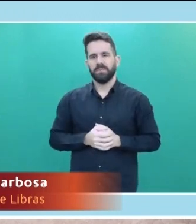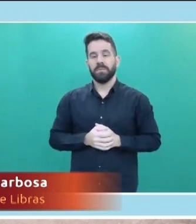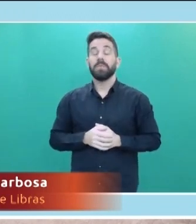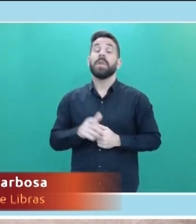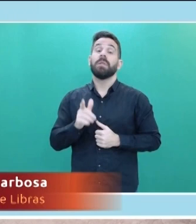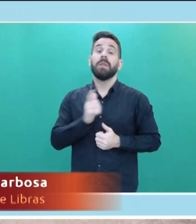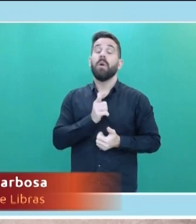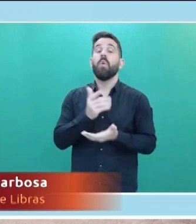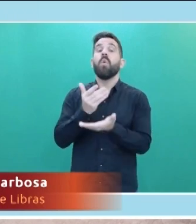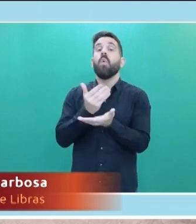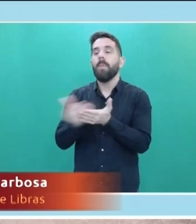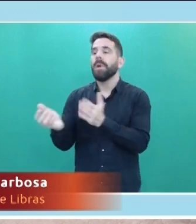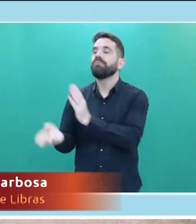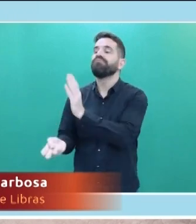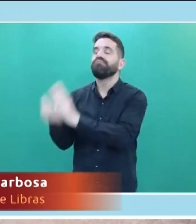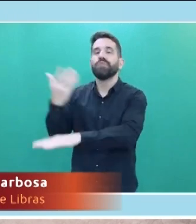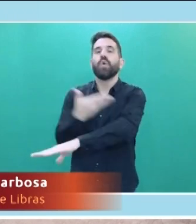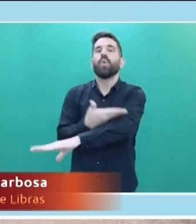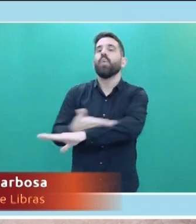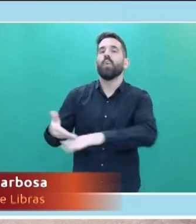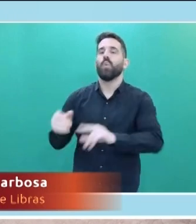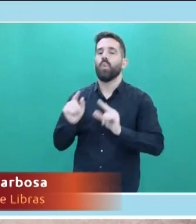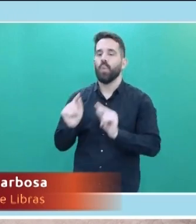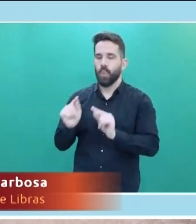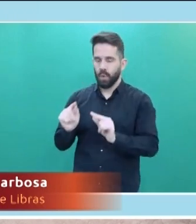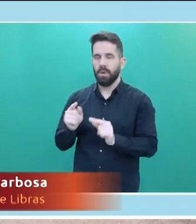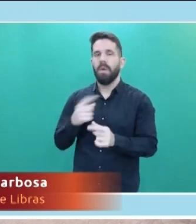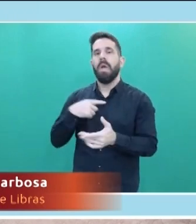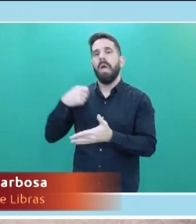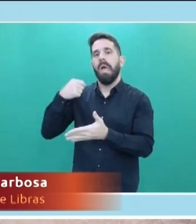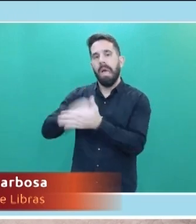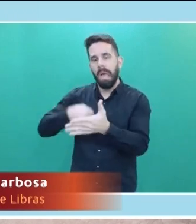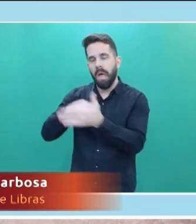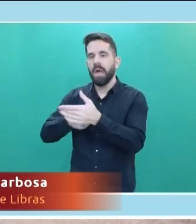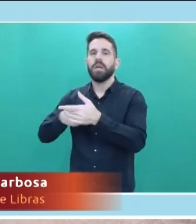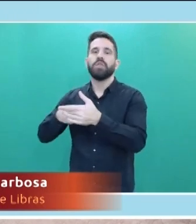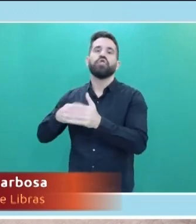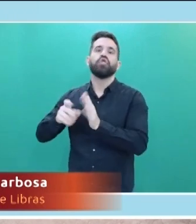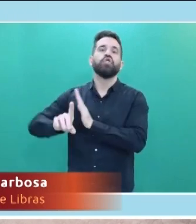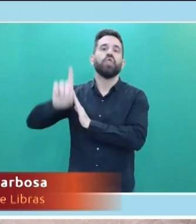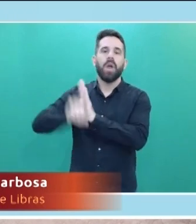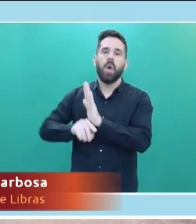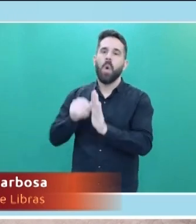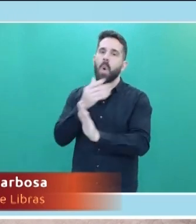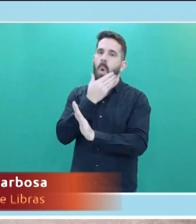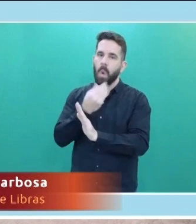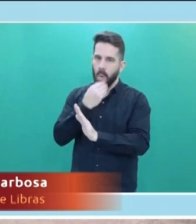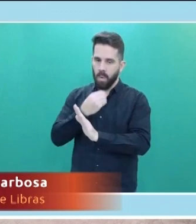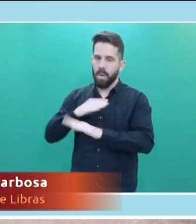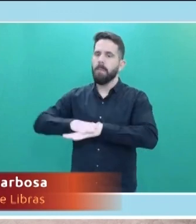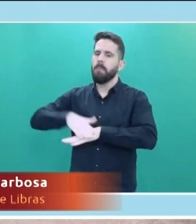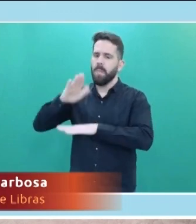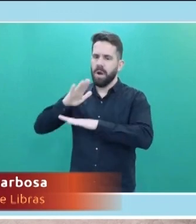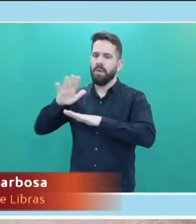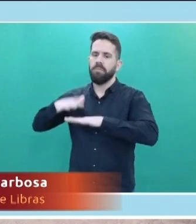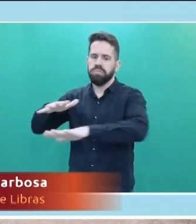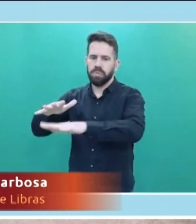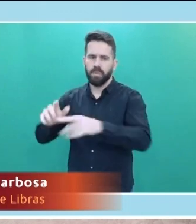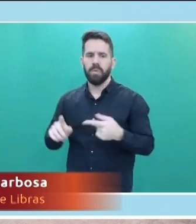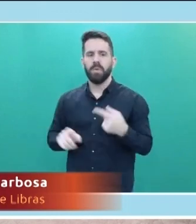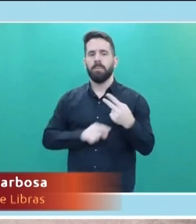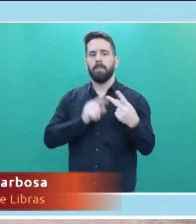Primeiro, do movimento dos direitos dos homens, que eram mais ativos, veio depois os puais. E o que são os